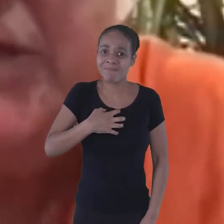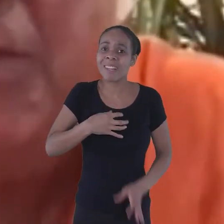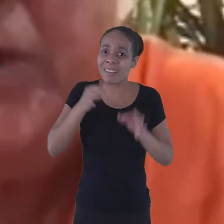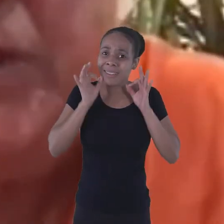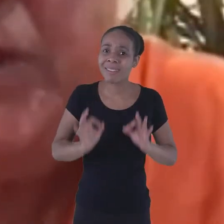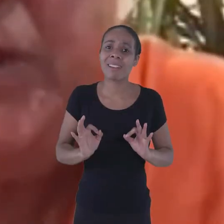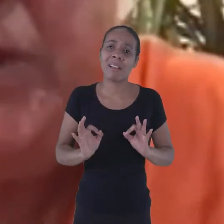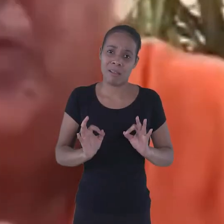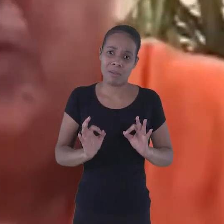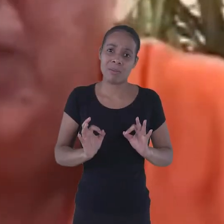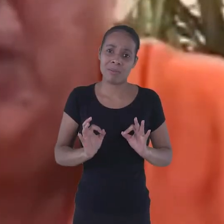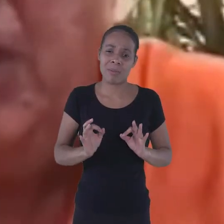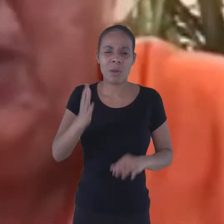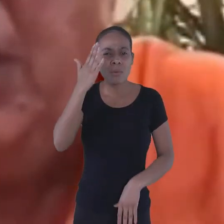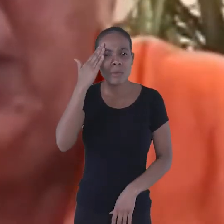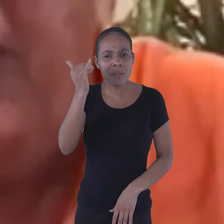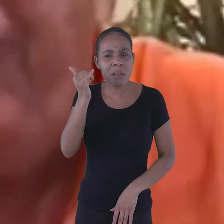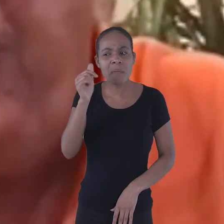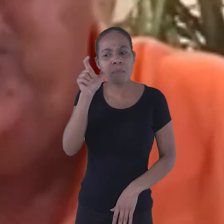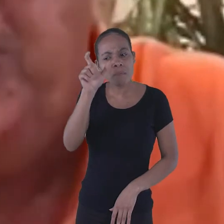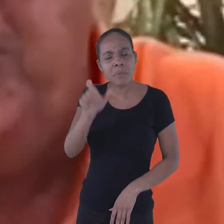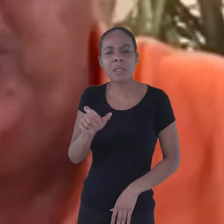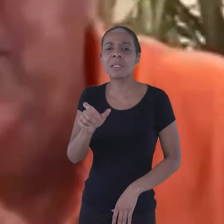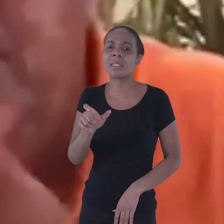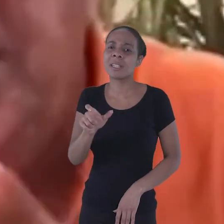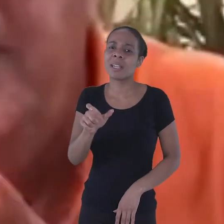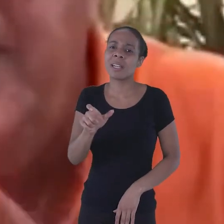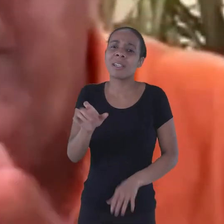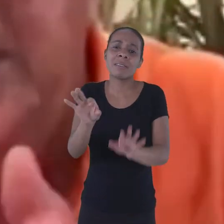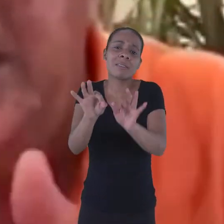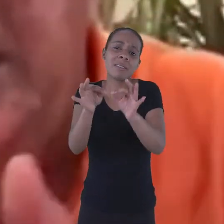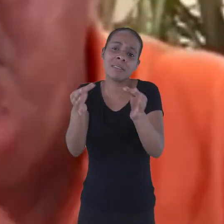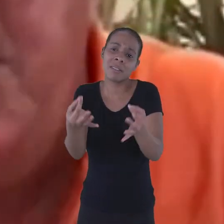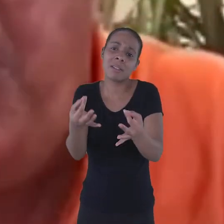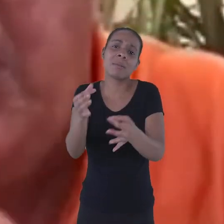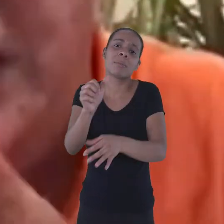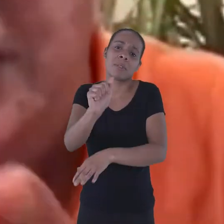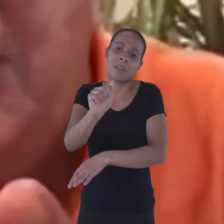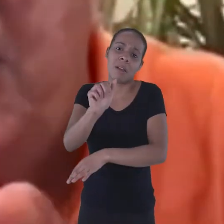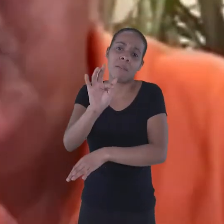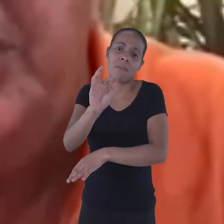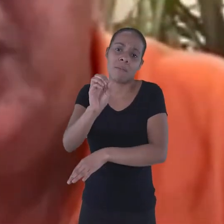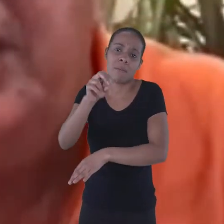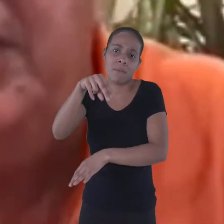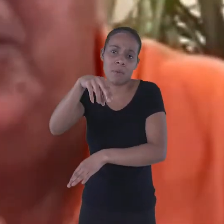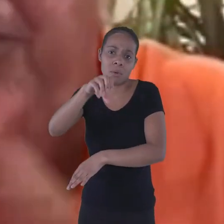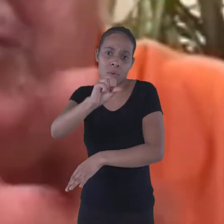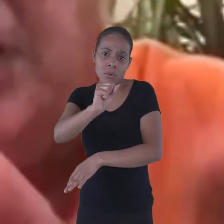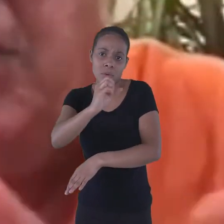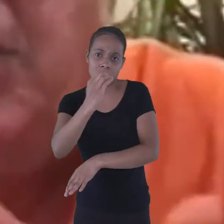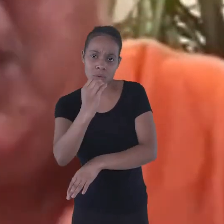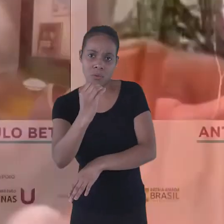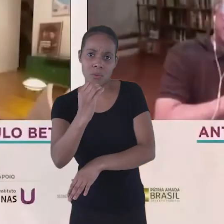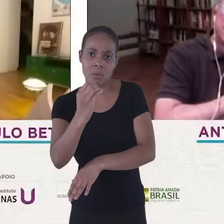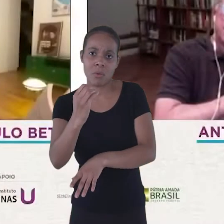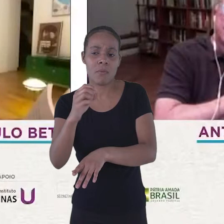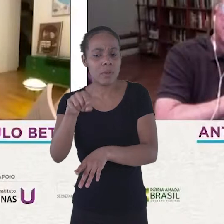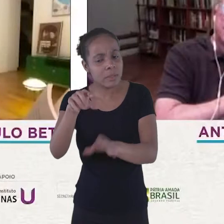você seja modesto, Afonso, e não queira dizer, você tem uma importância hoje na